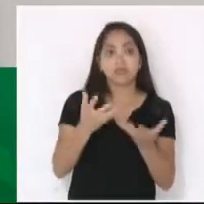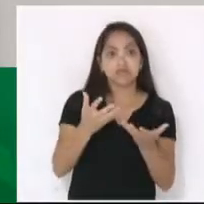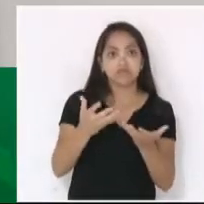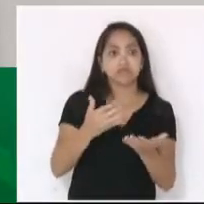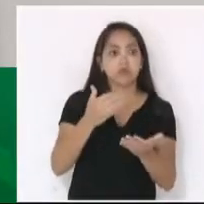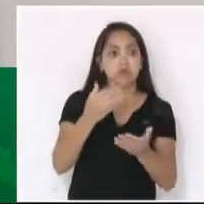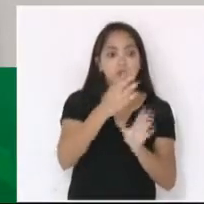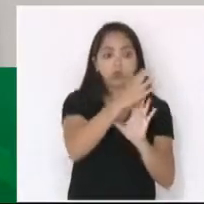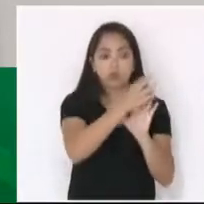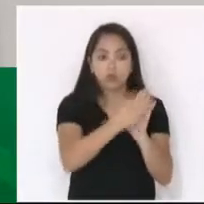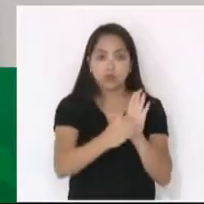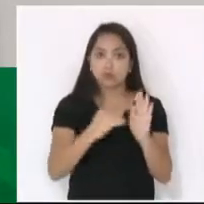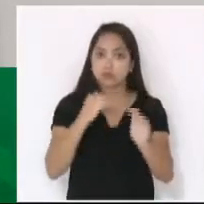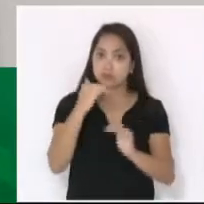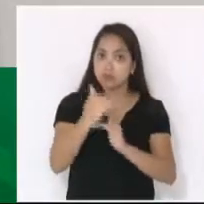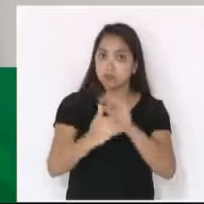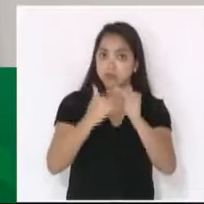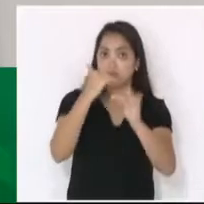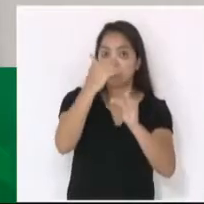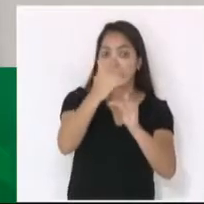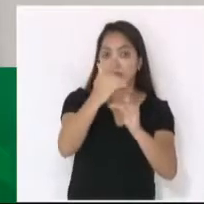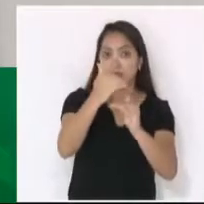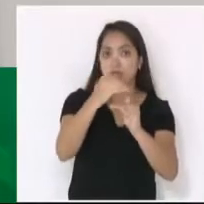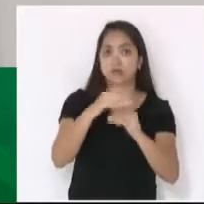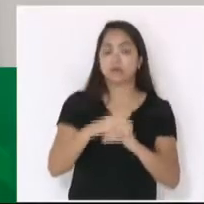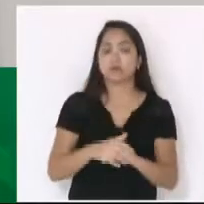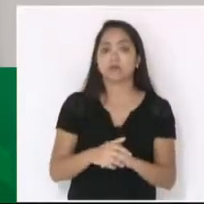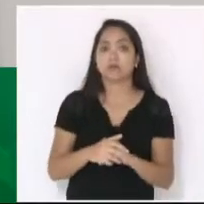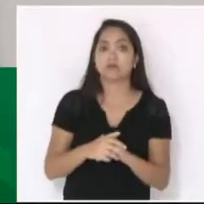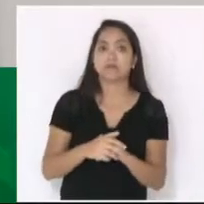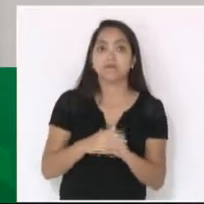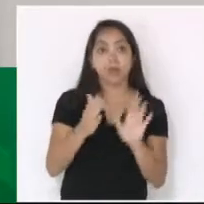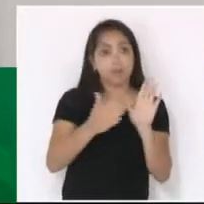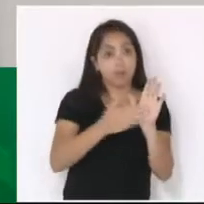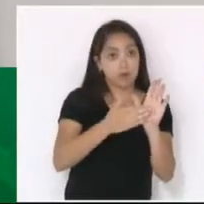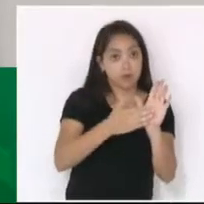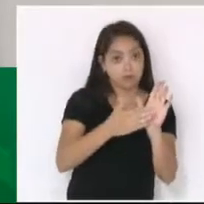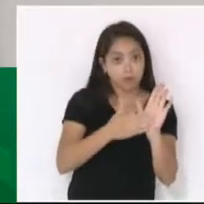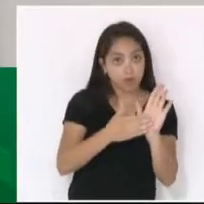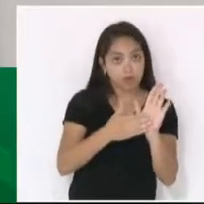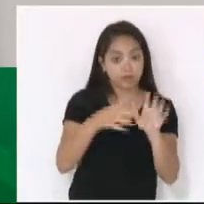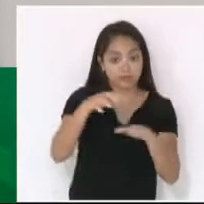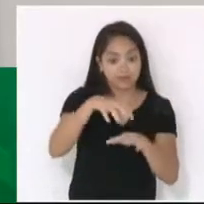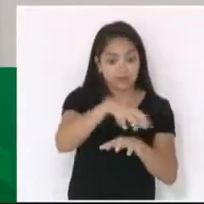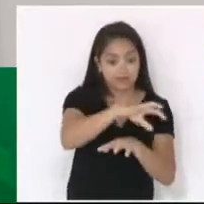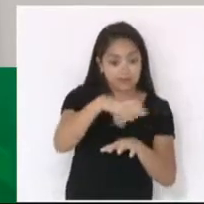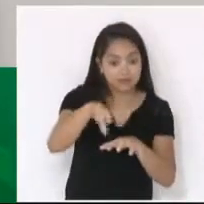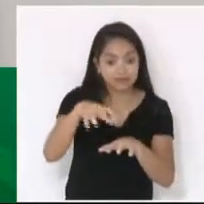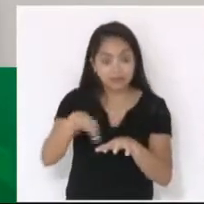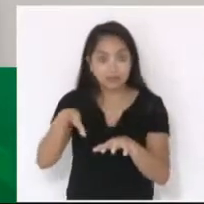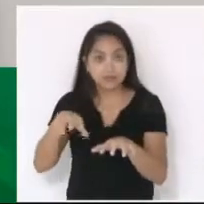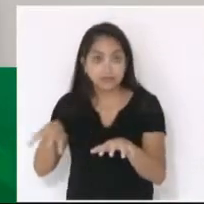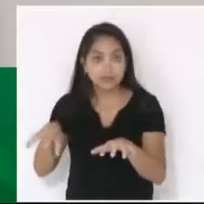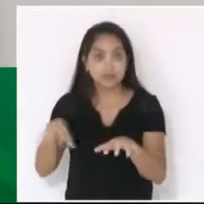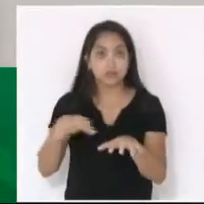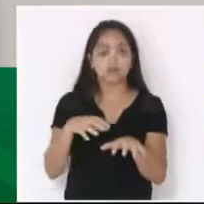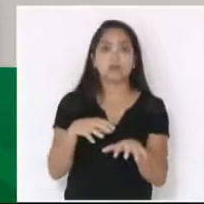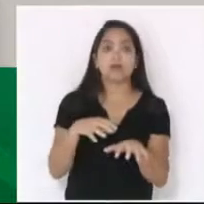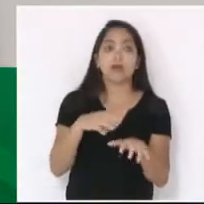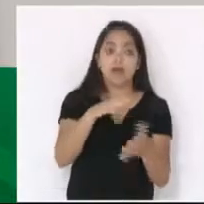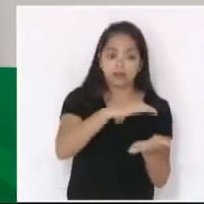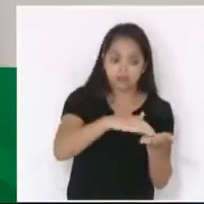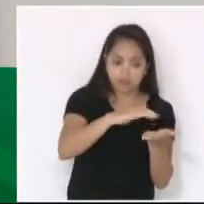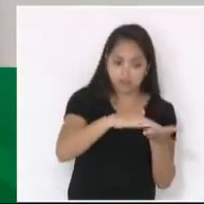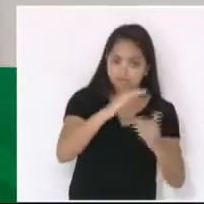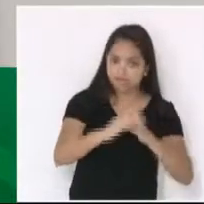desenvolvimento essas entre linhas da proposta da de centralização através das